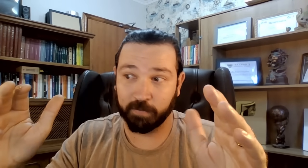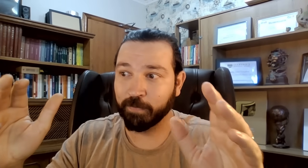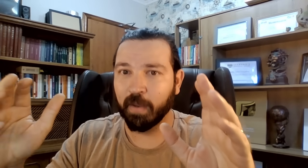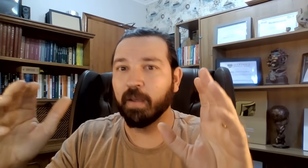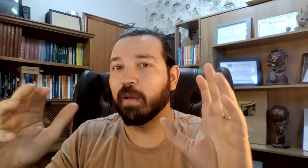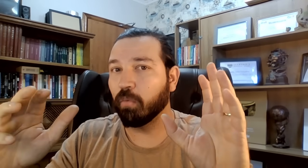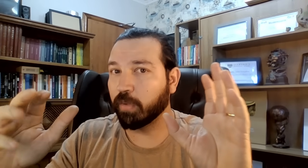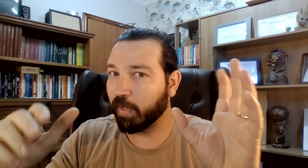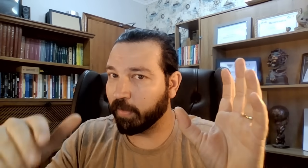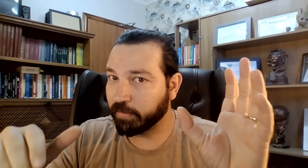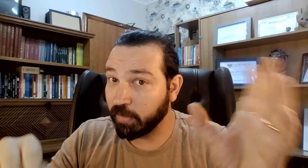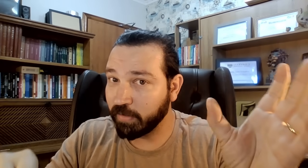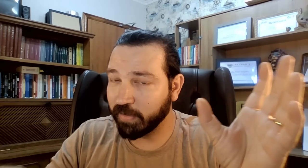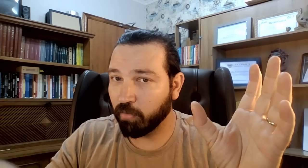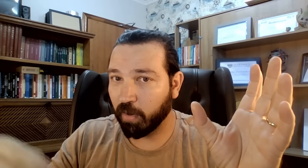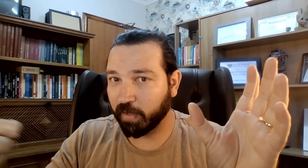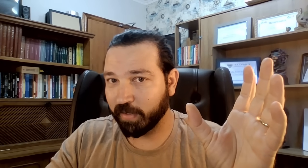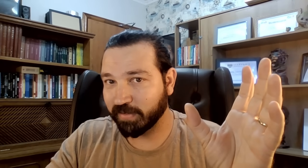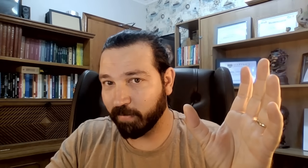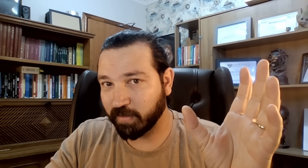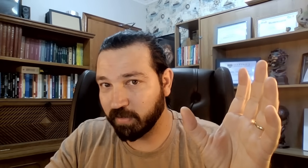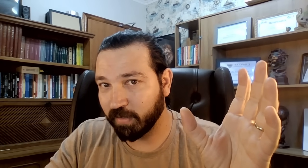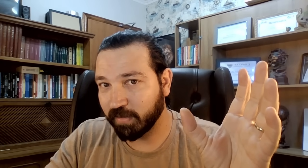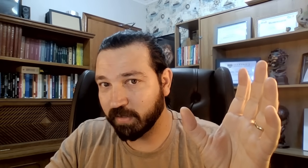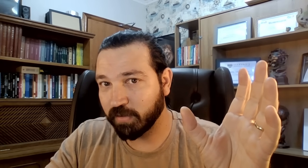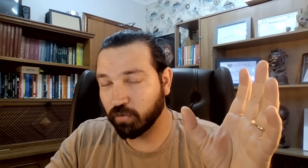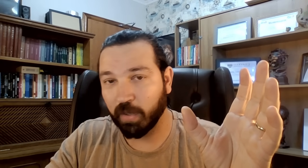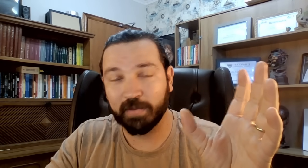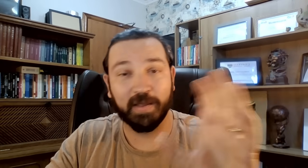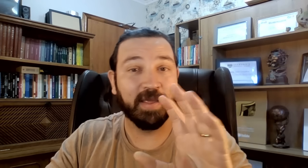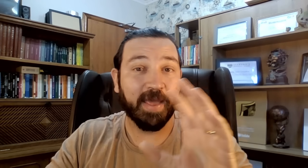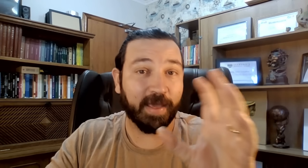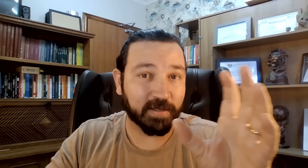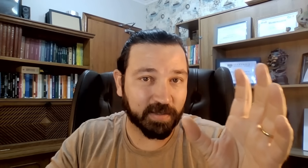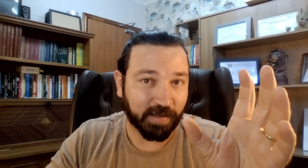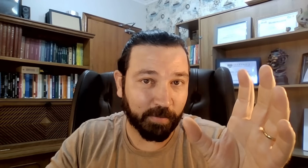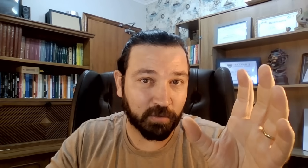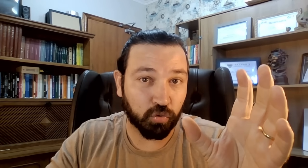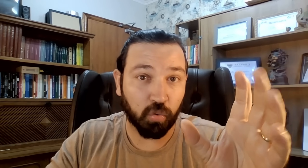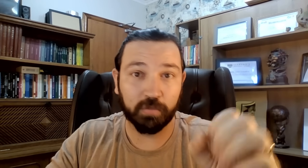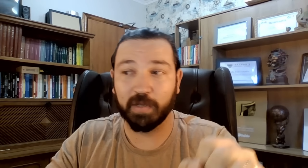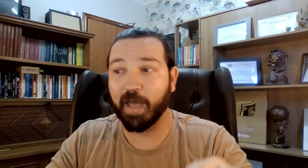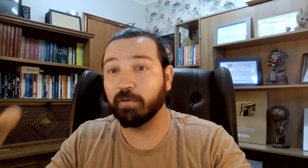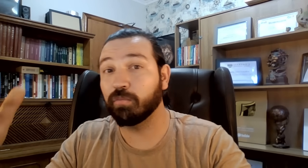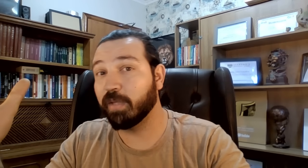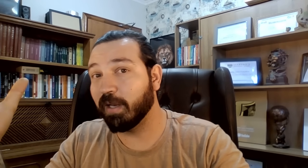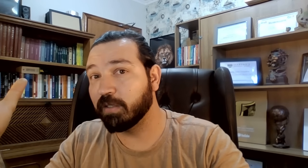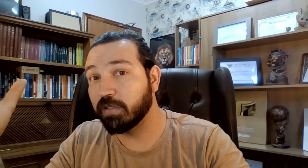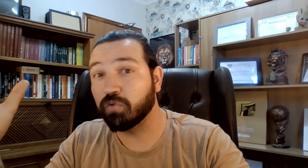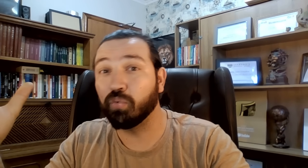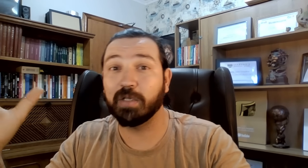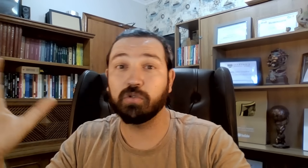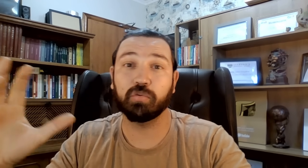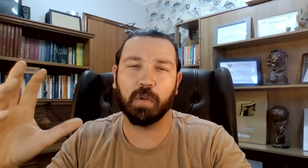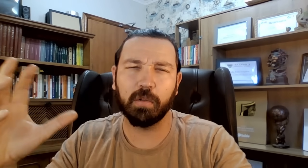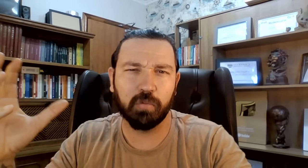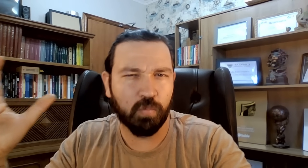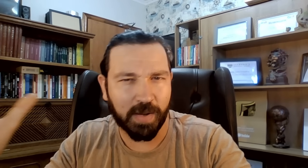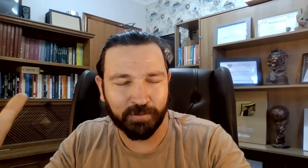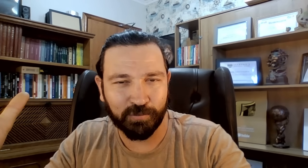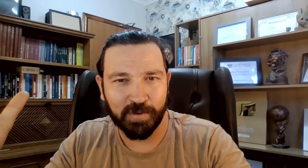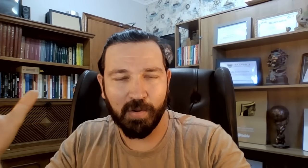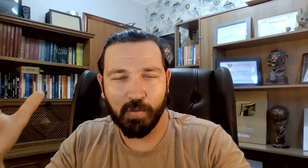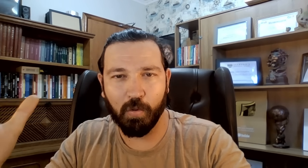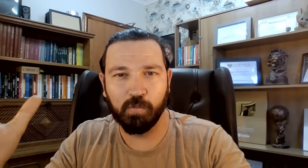ou seja o que ele diz agora n sa batina da ccj é exatamente o contrário do que ele disse durante todo